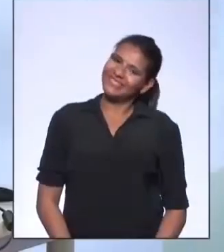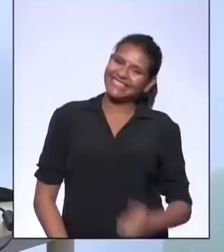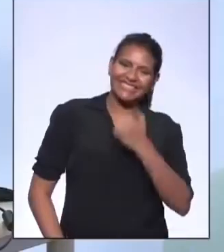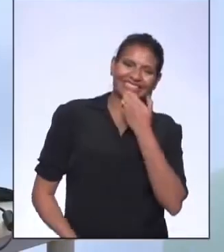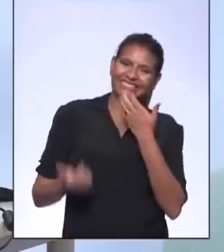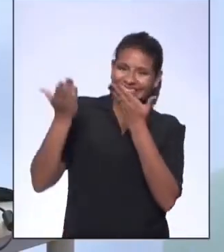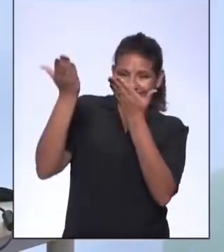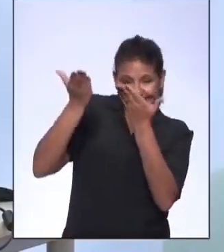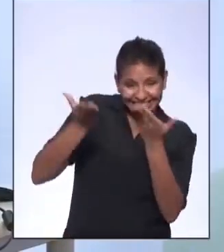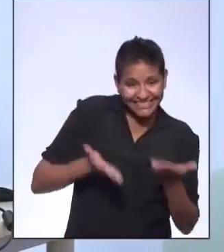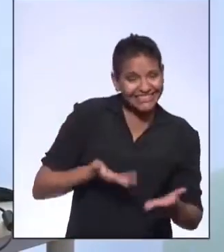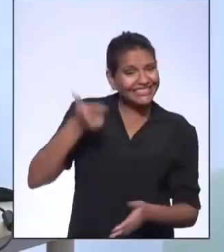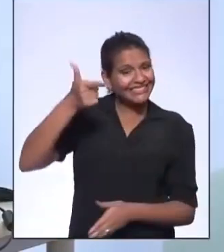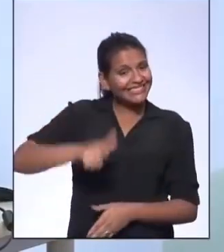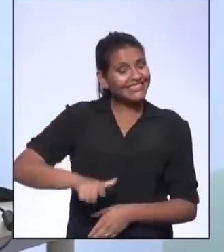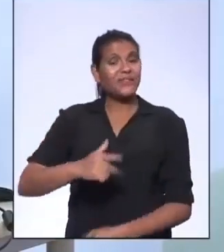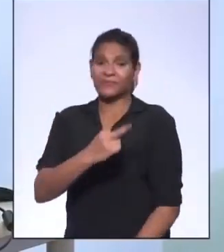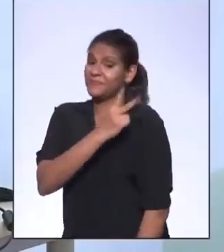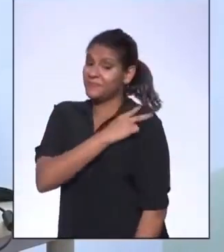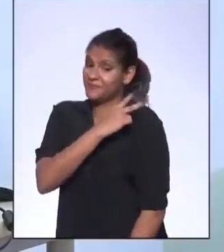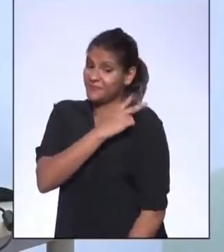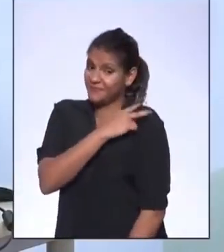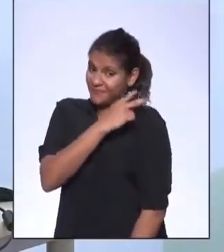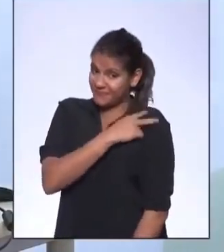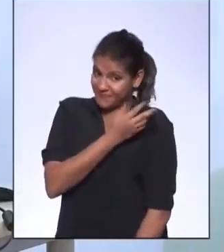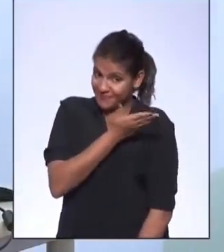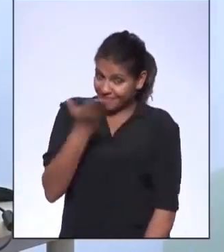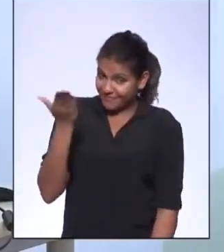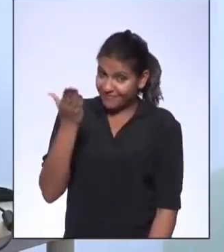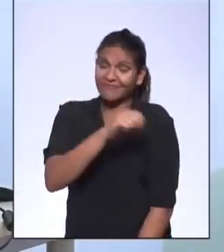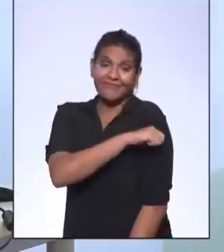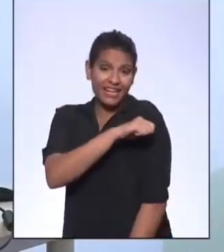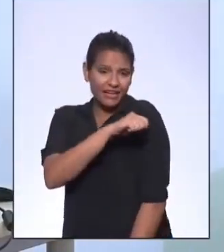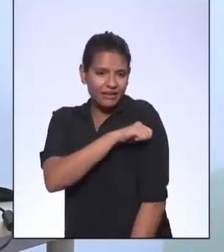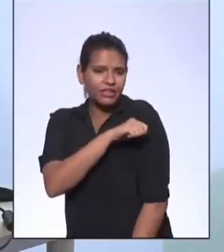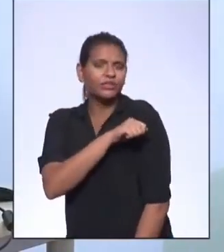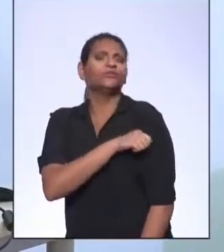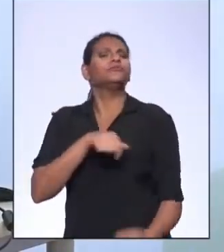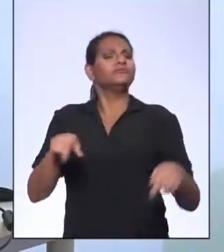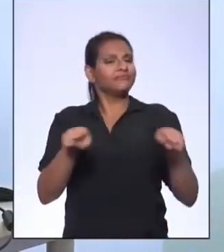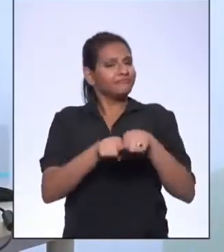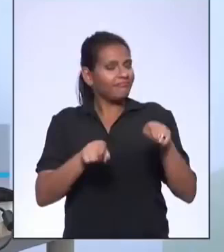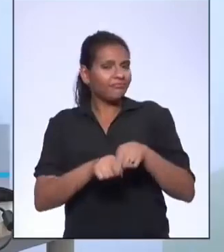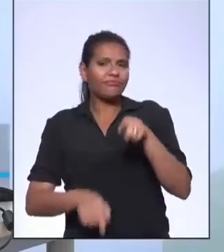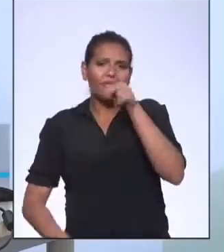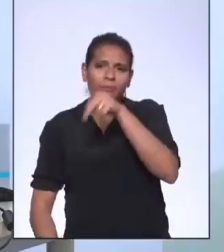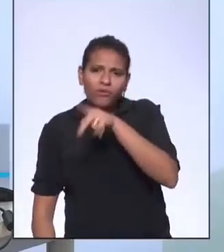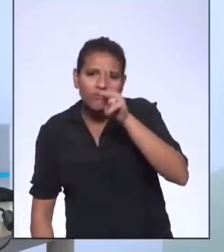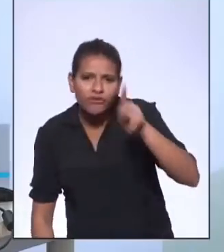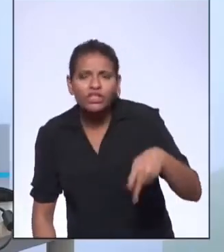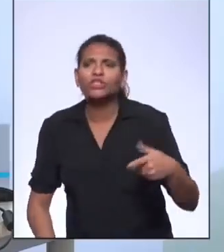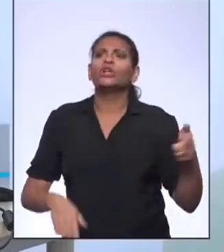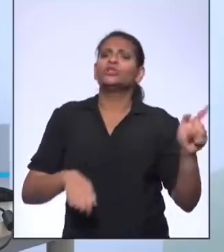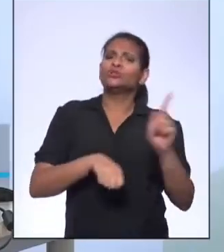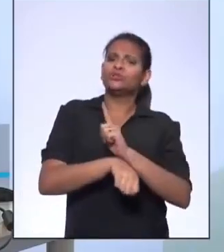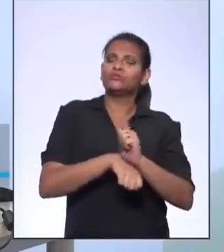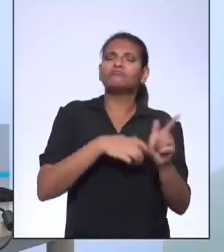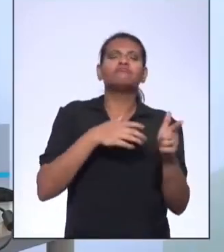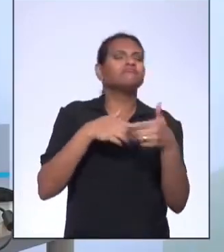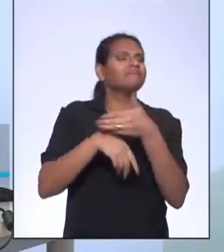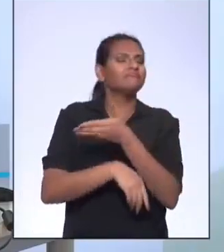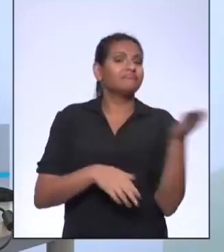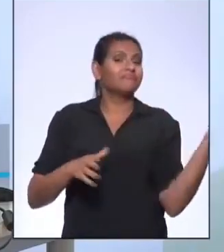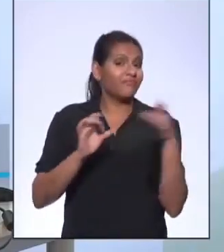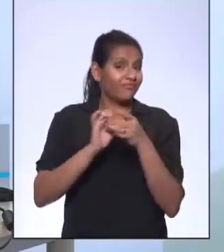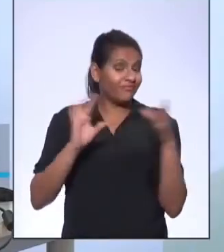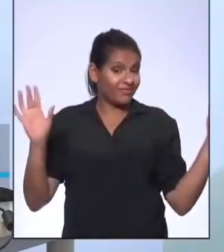Bem-vindos de volta, alunos da segunda série do ensino médio, professores, gestores e quem mais estiver aí assistindo a nossa aula, sejam